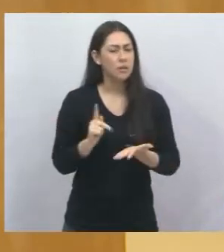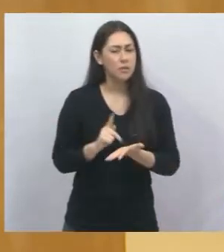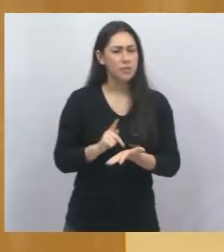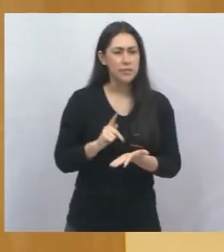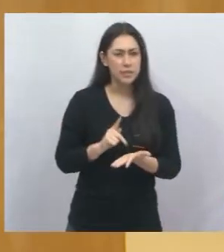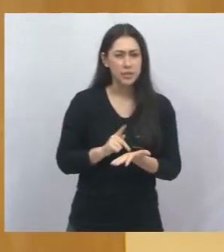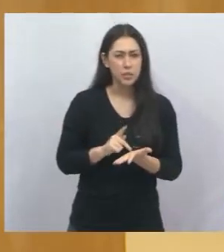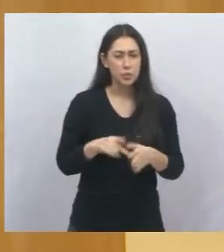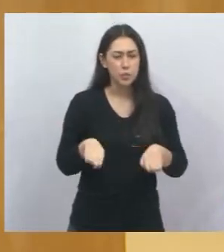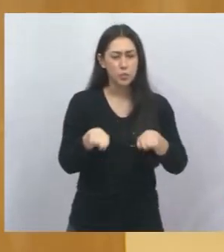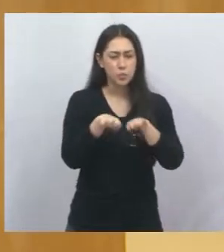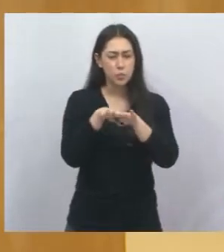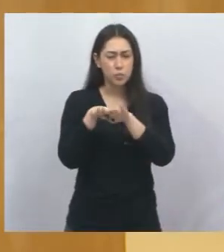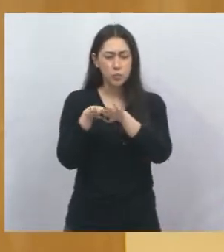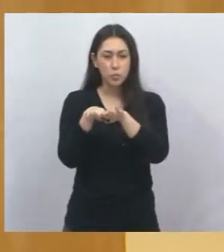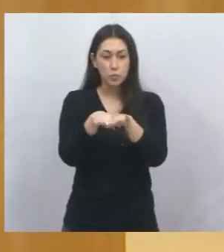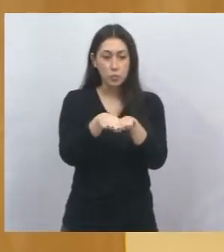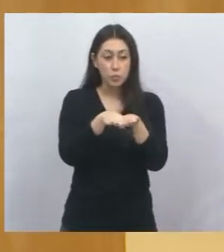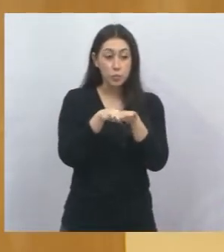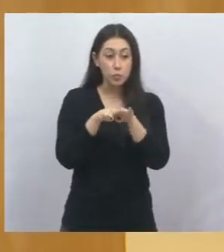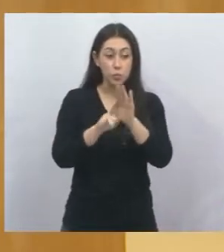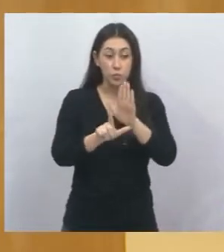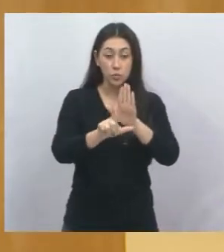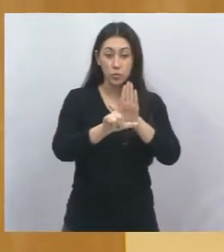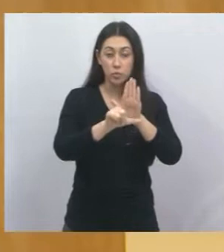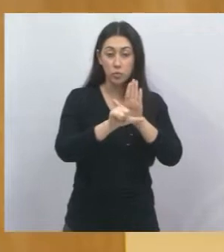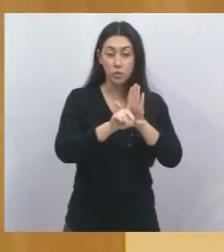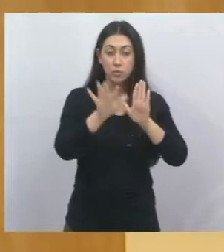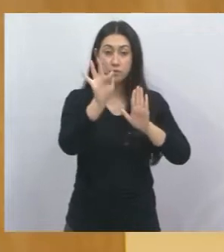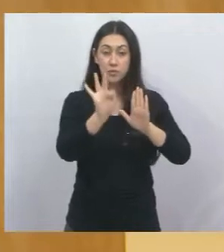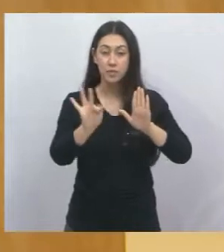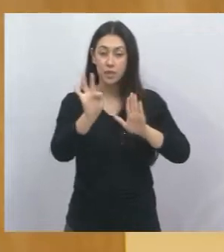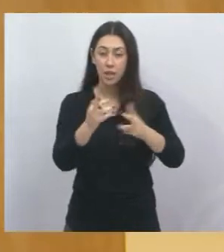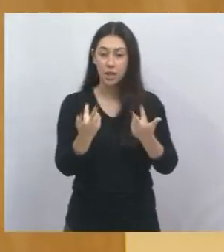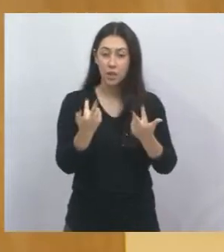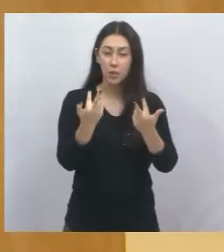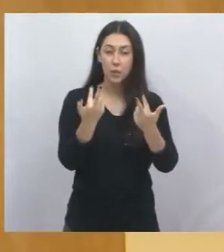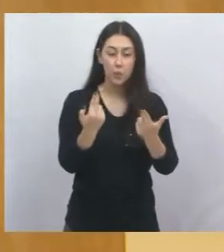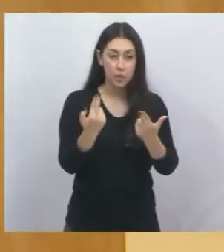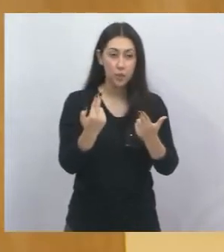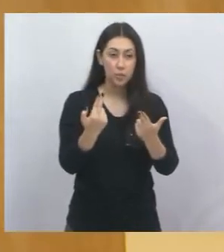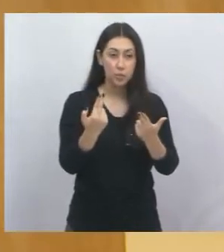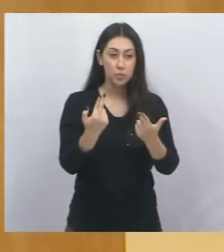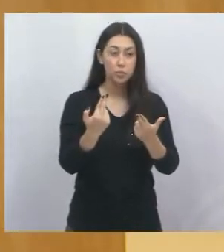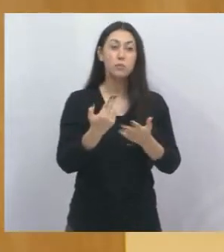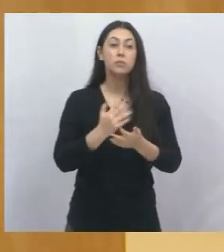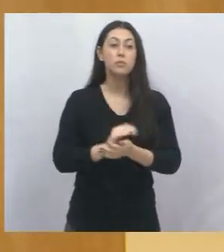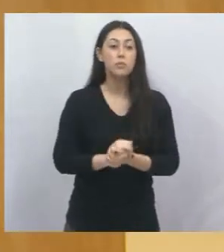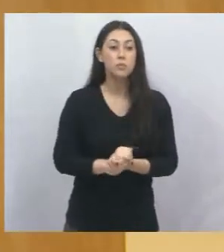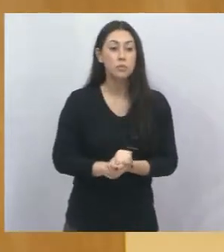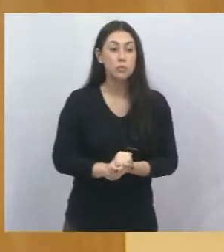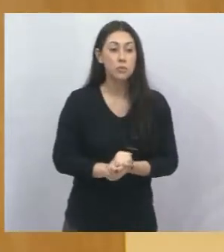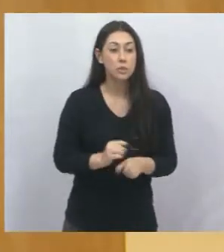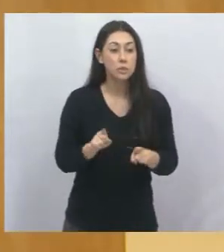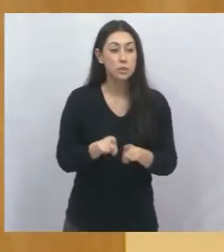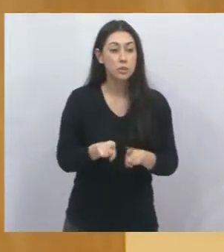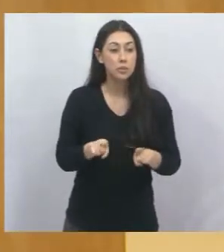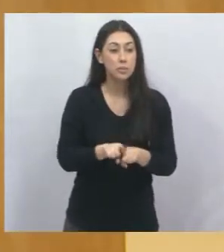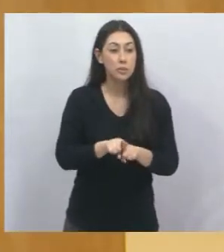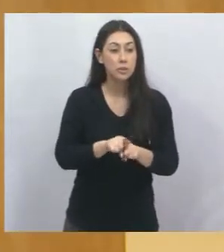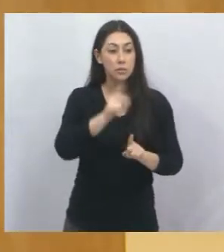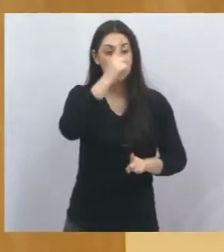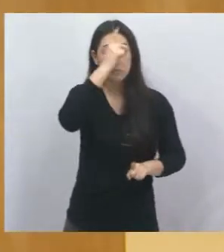está equiparando a legislação federal, que não fala sobre os servidores federais, e também